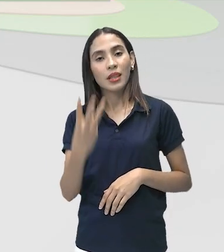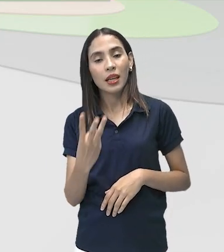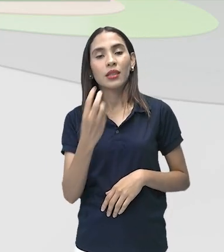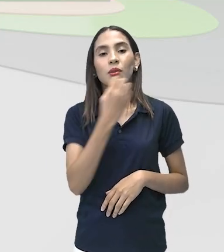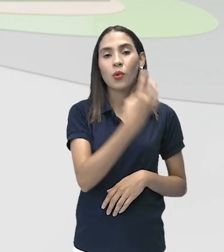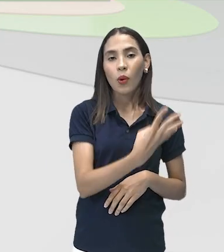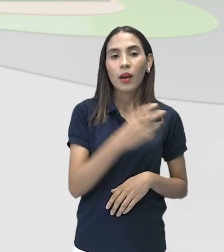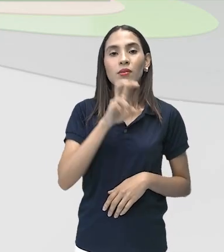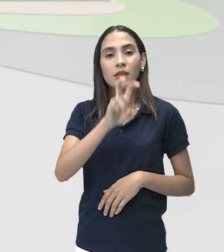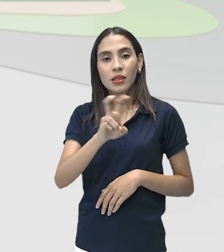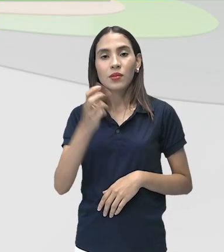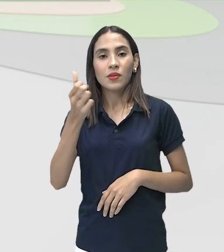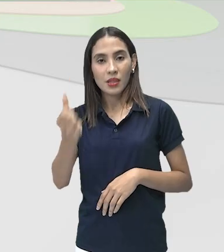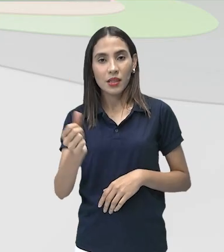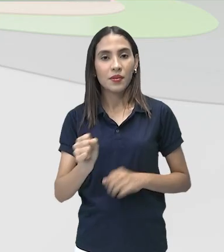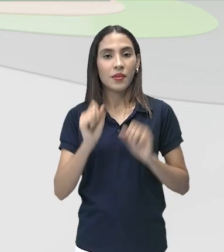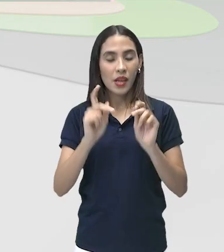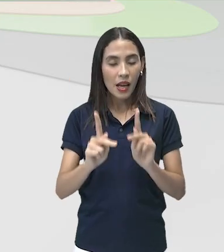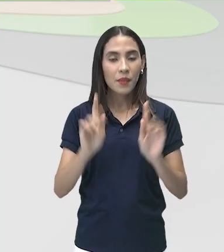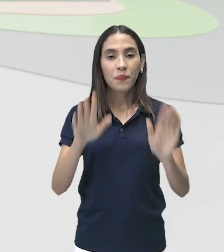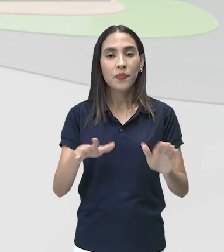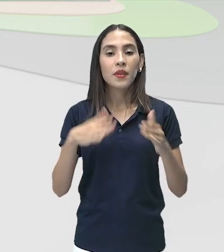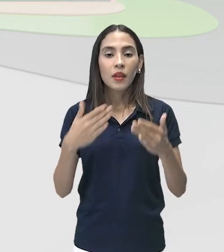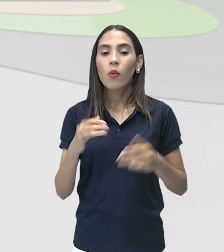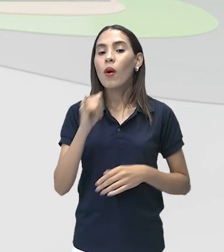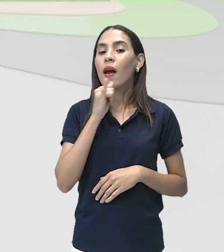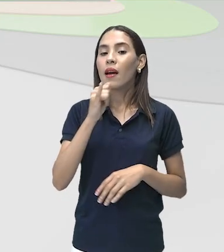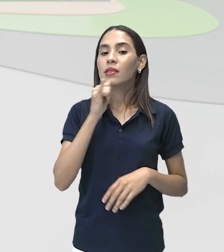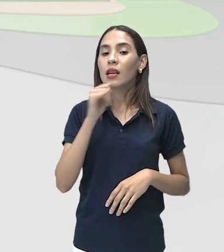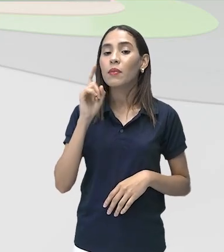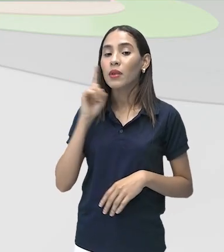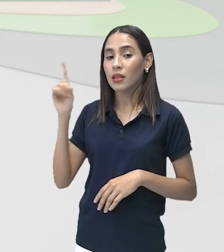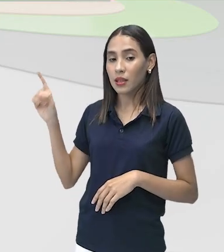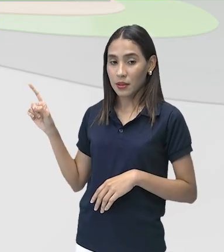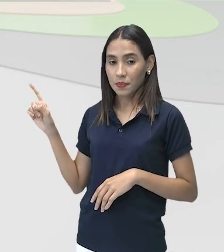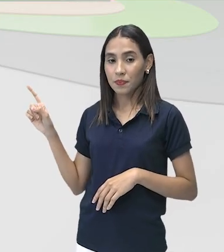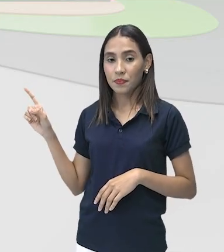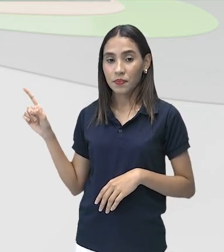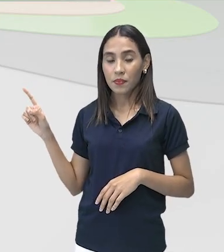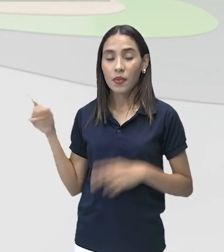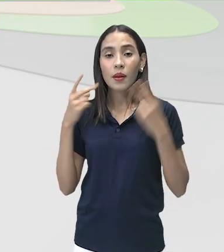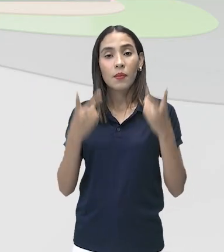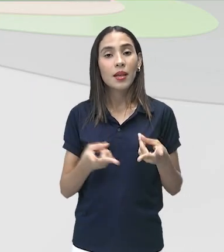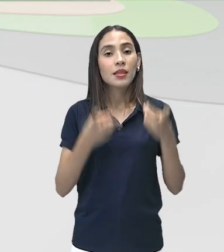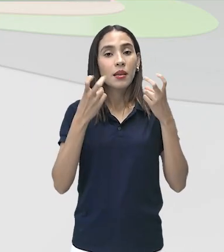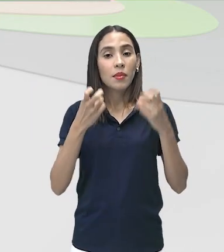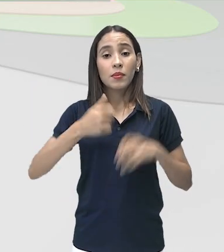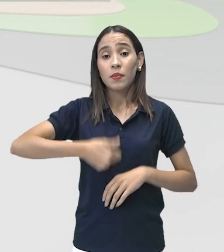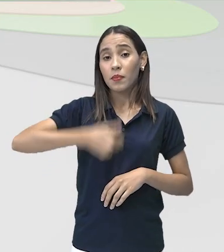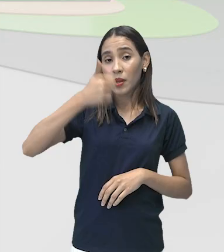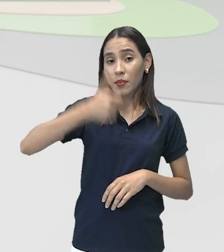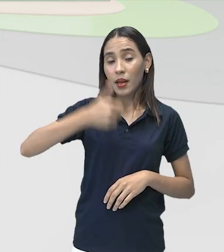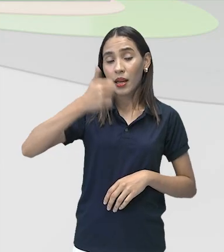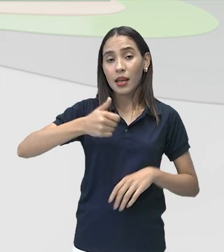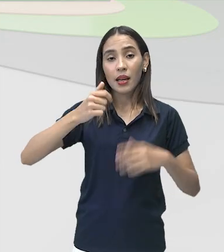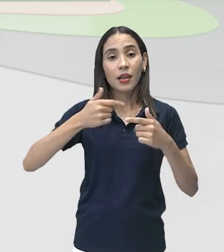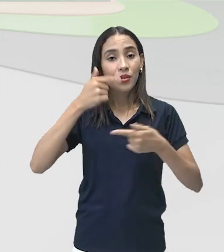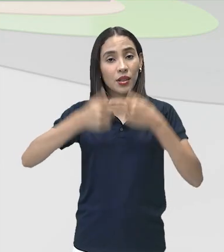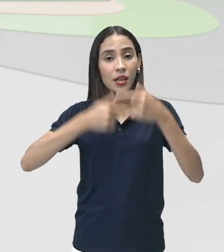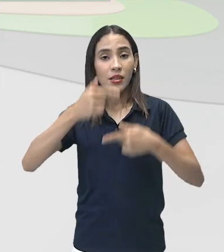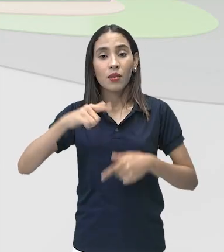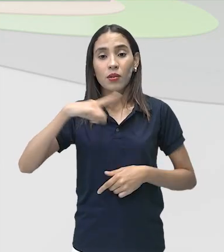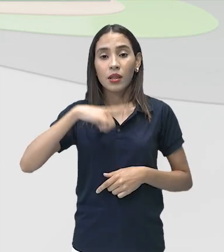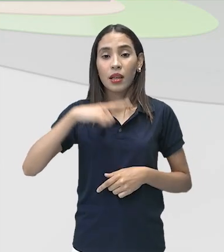4, 5, 6. Certo? Então, no exemplo que eu trago aqui para vocês, nós percebemos que na primeira geração nós temos